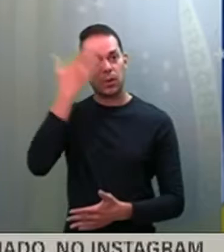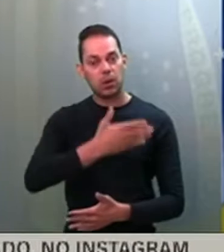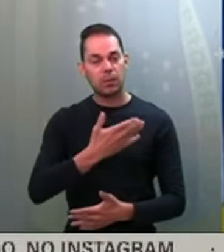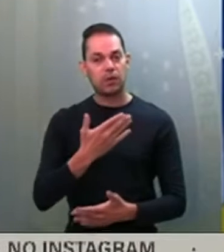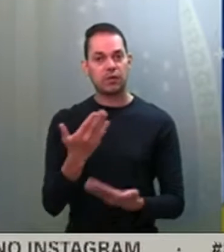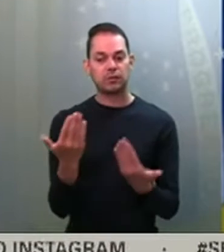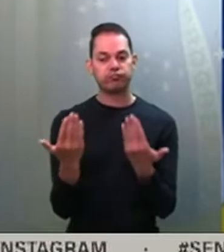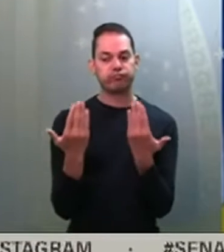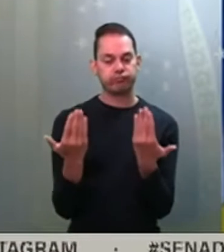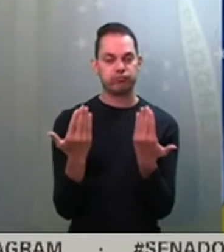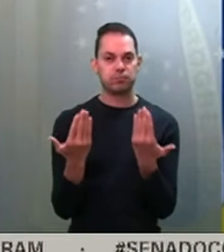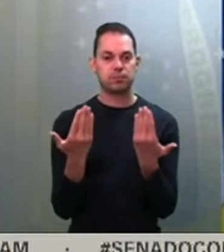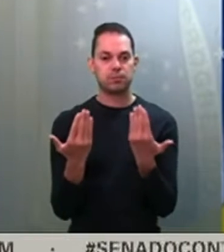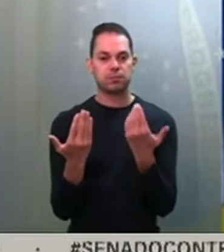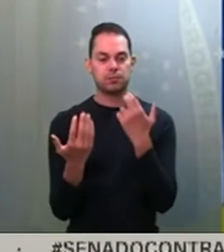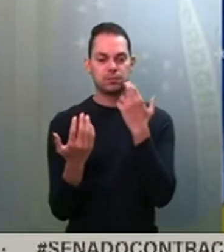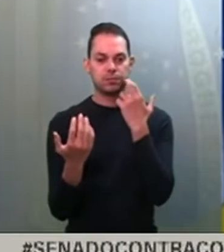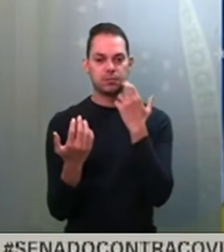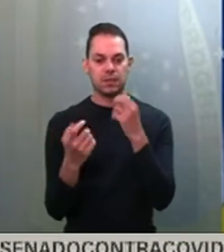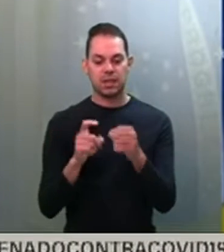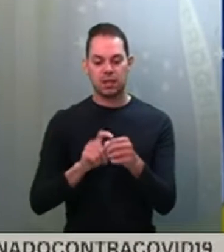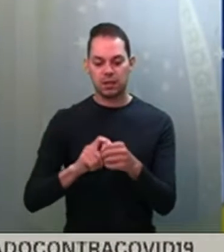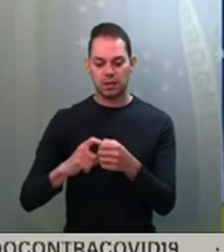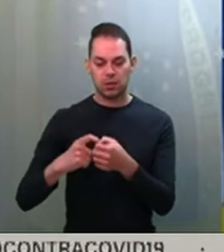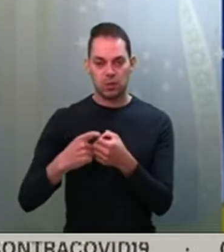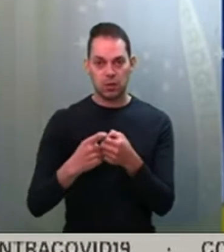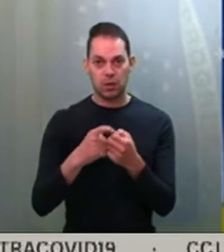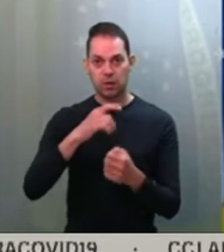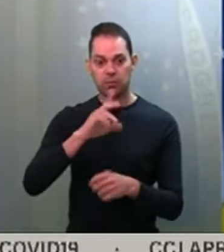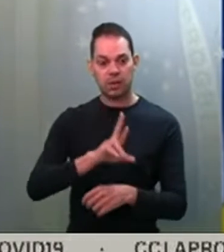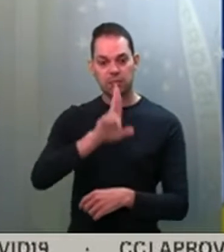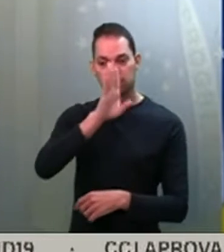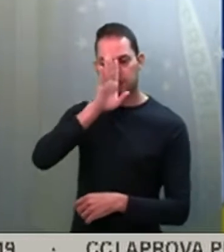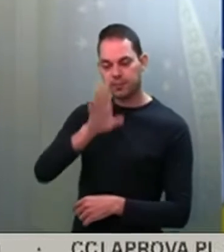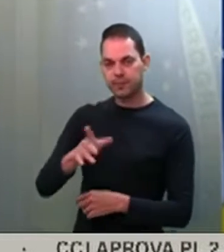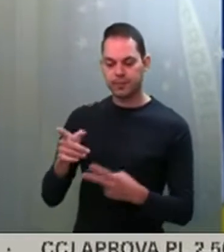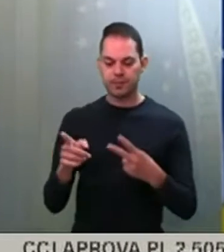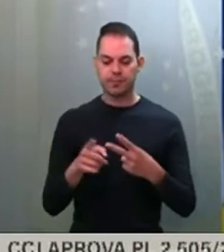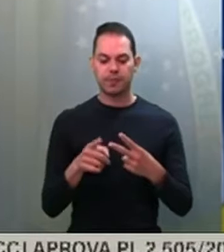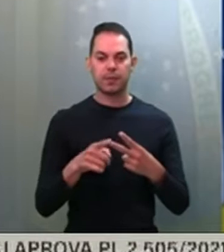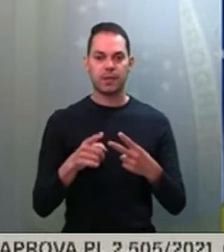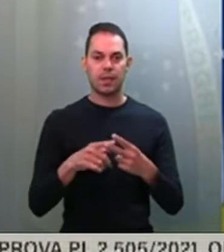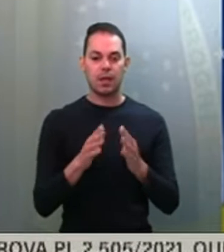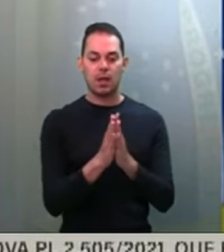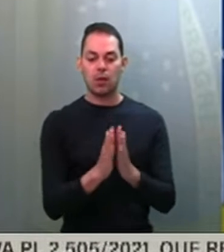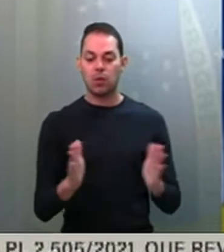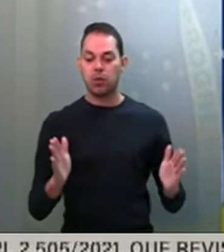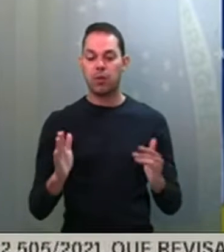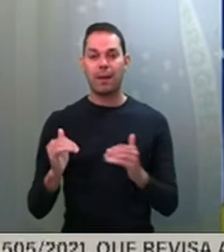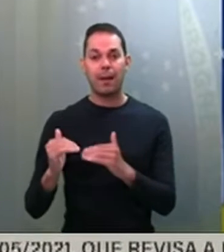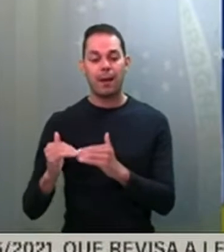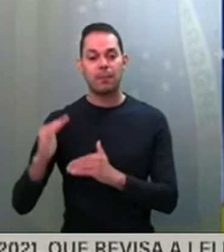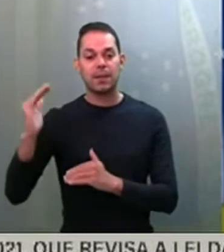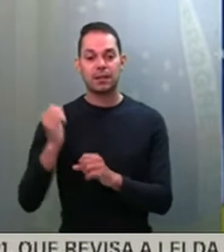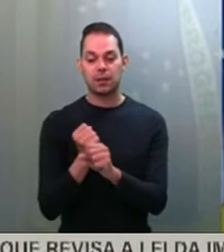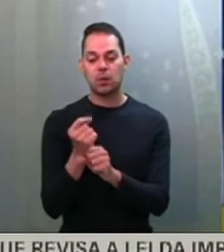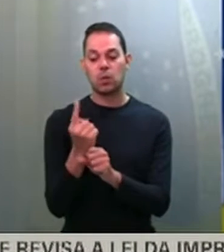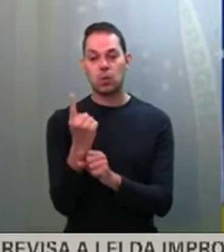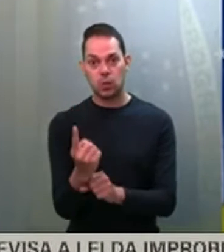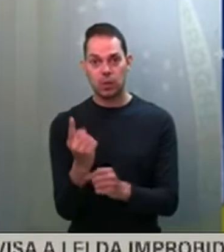na hipótese do órgão acusador dois aumentar o prazo do inquérito para um